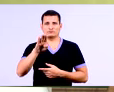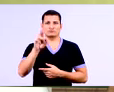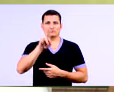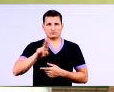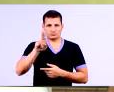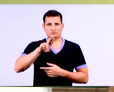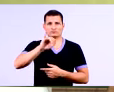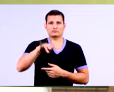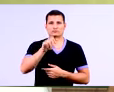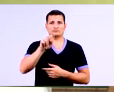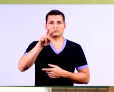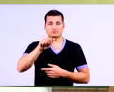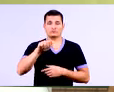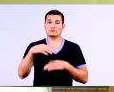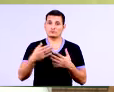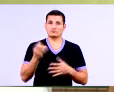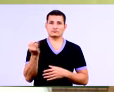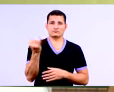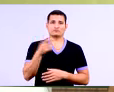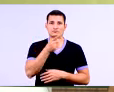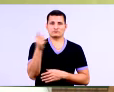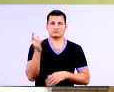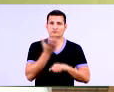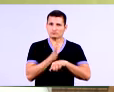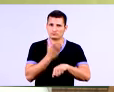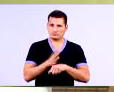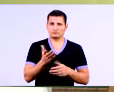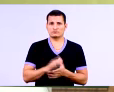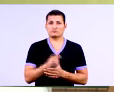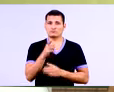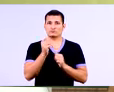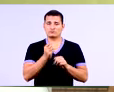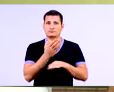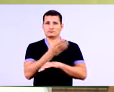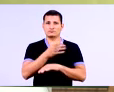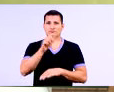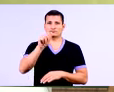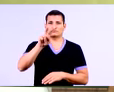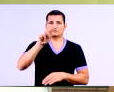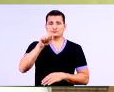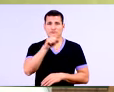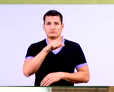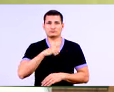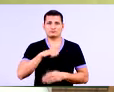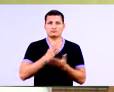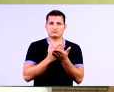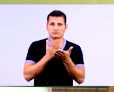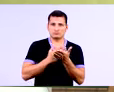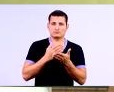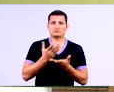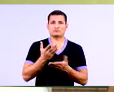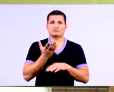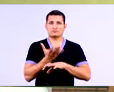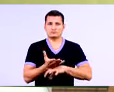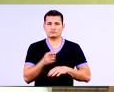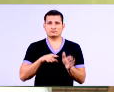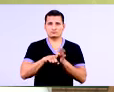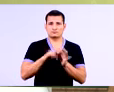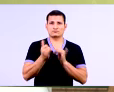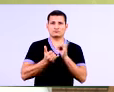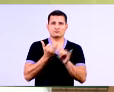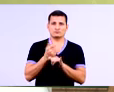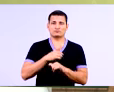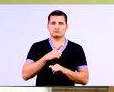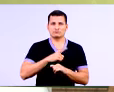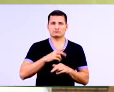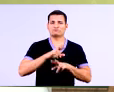isso que é importante vocês praticarem. Recomendo vocês acessarem o ambiente virtual. Lá tem o caderno da disciplina. Pesquisem na internet, tem muita